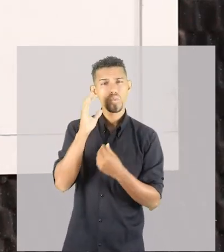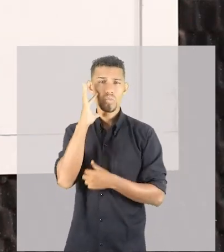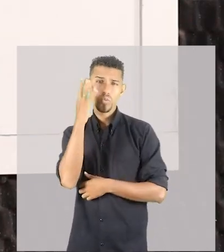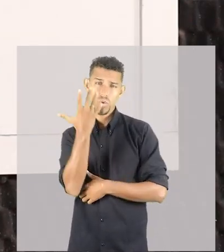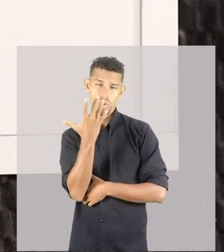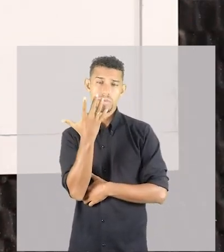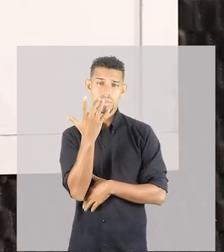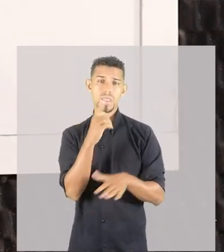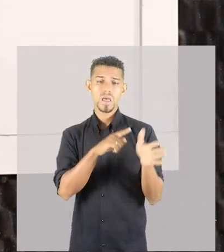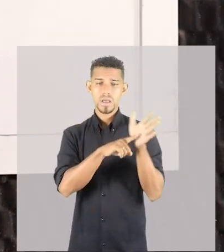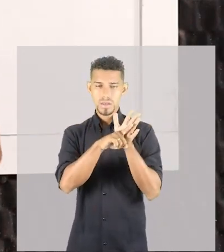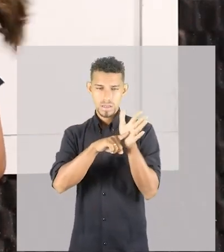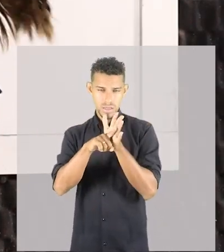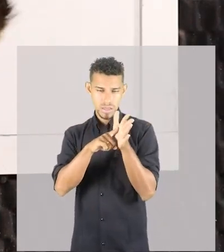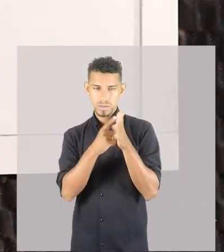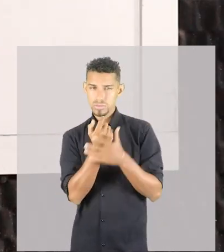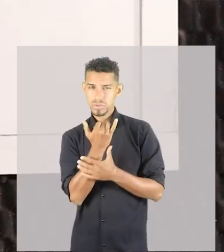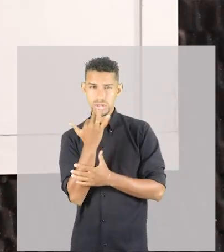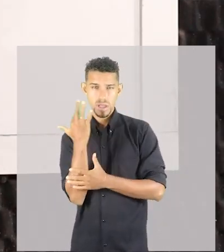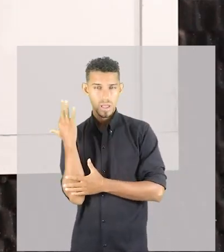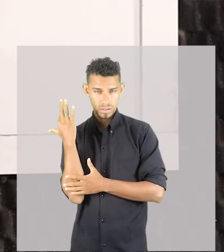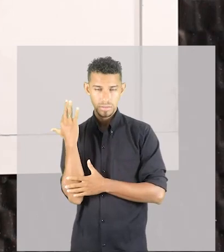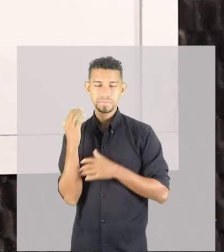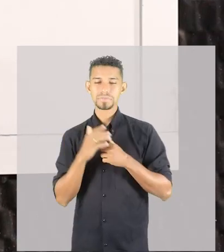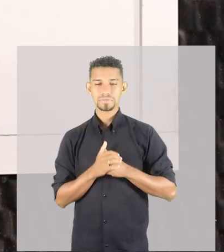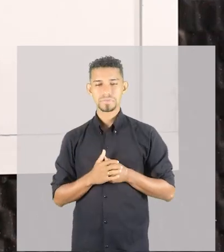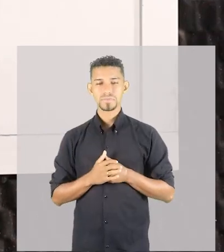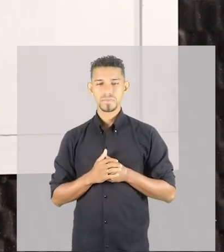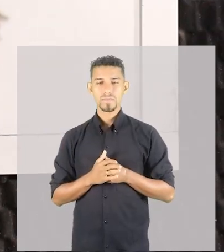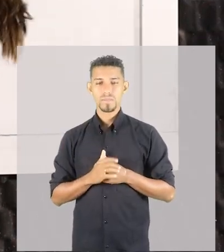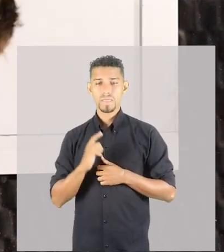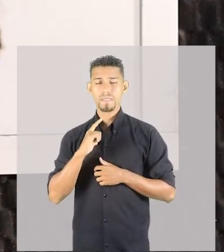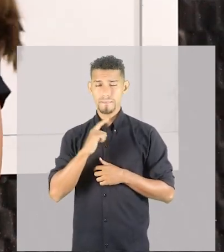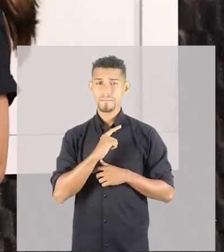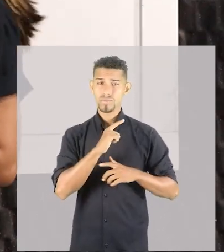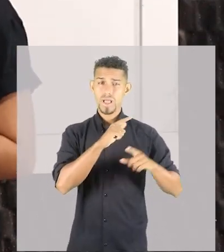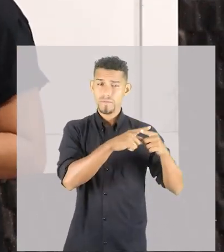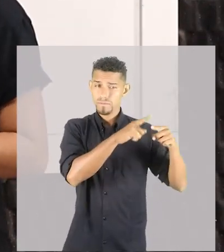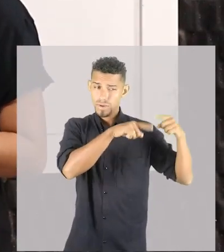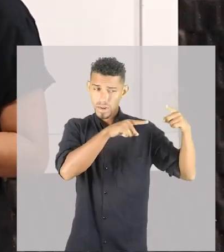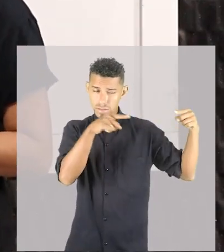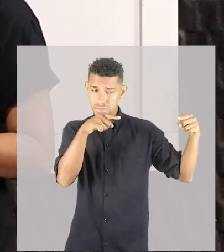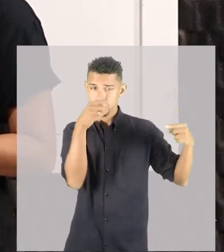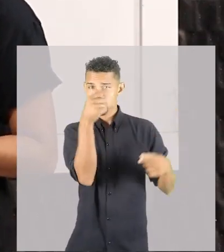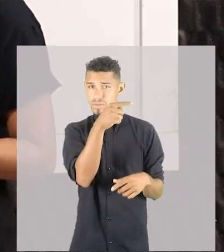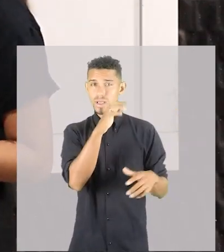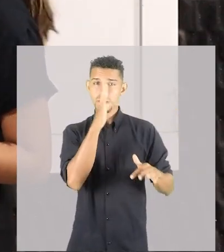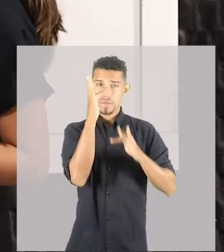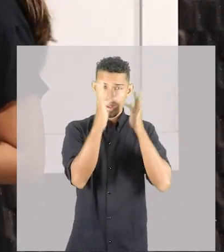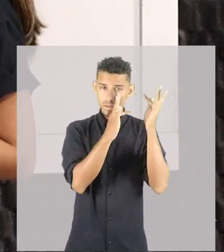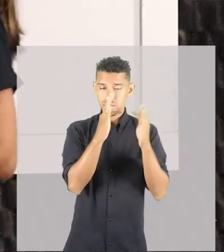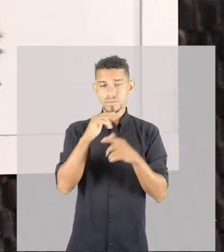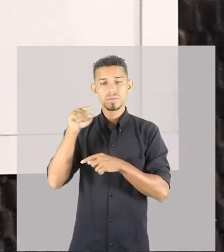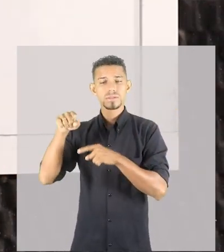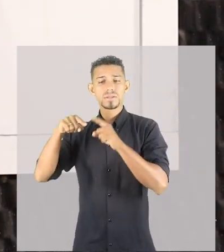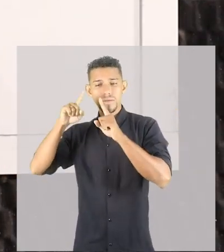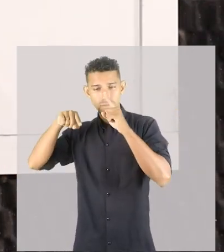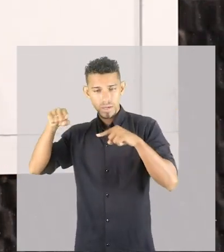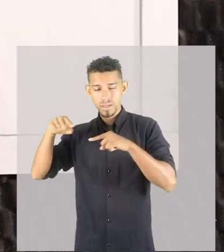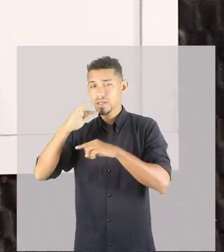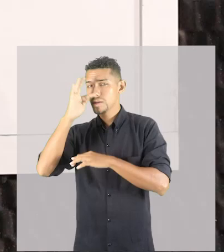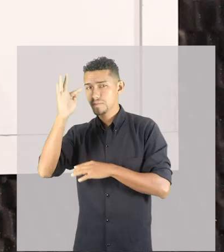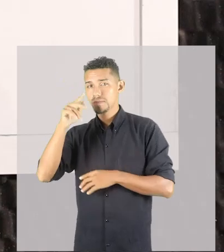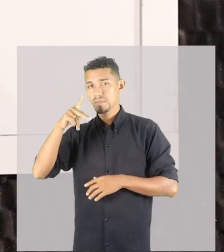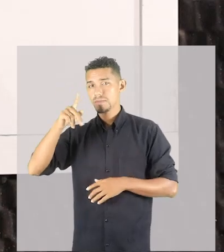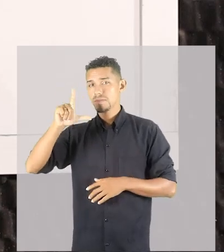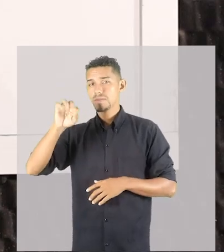herança quantitativa, tá certo? Então eu tenho essa variedade de planta e essa variedade de planta, tá? Só de observar